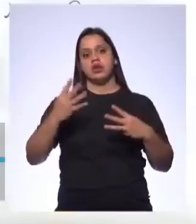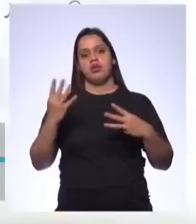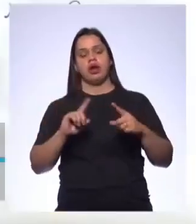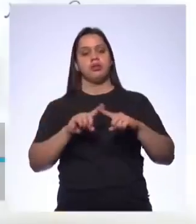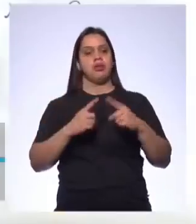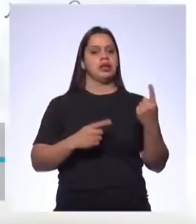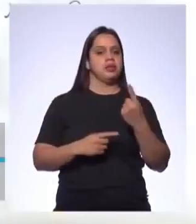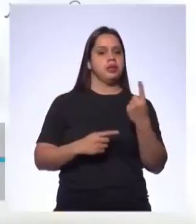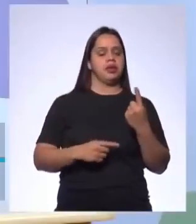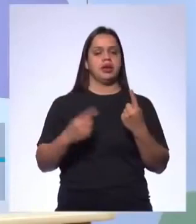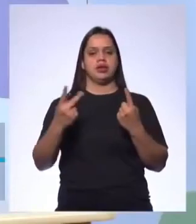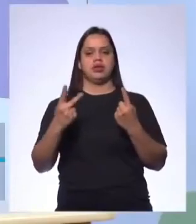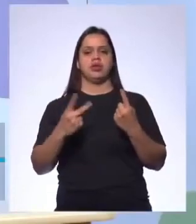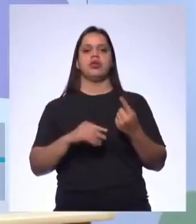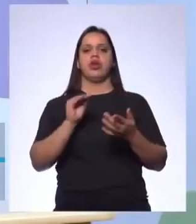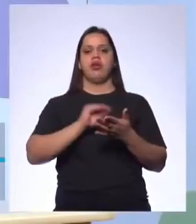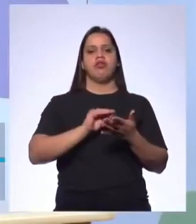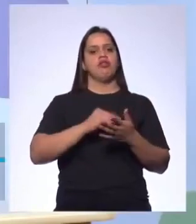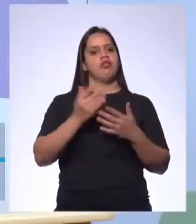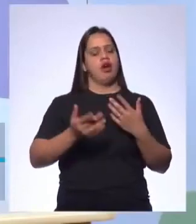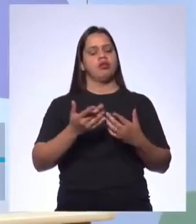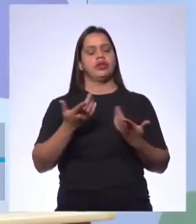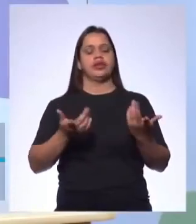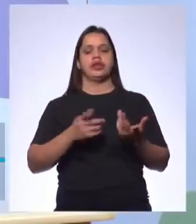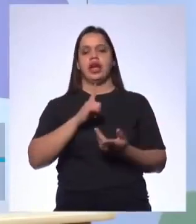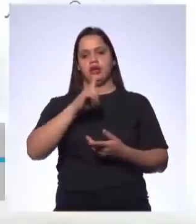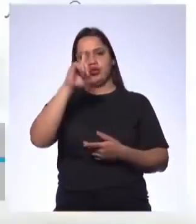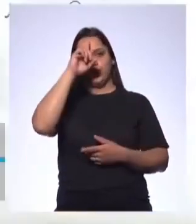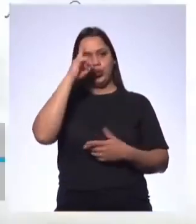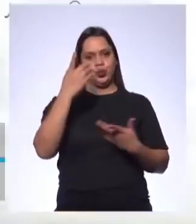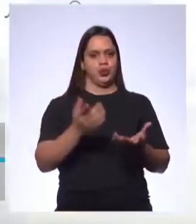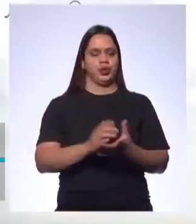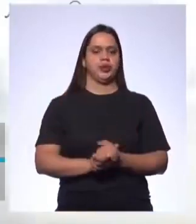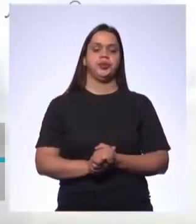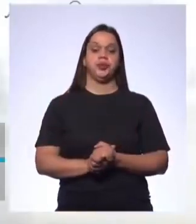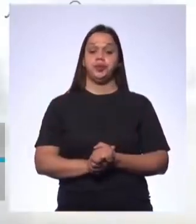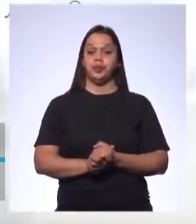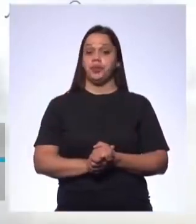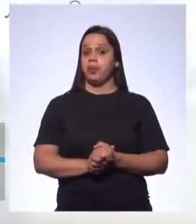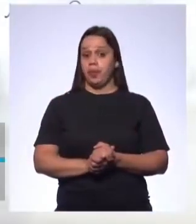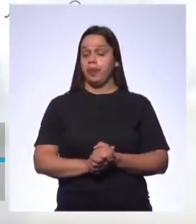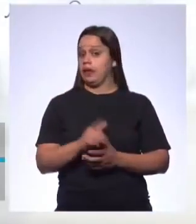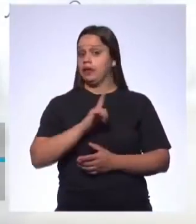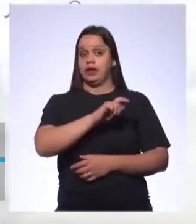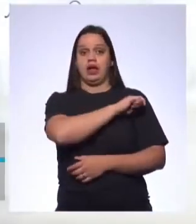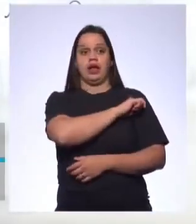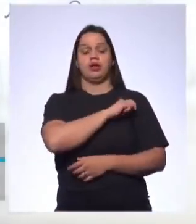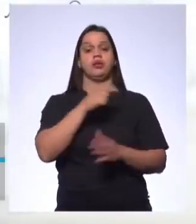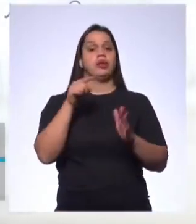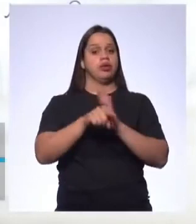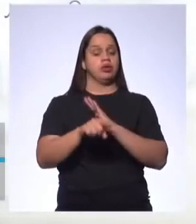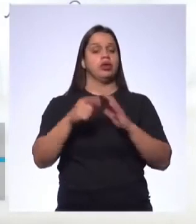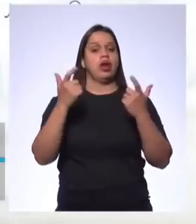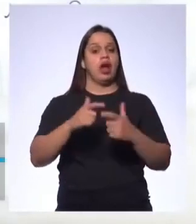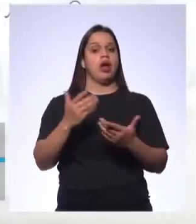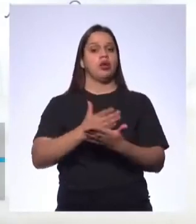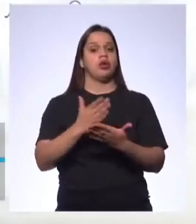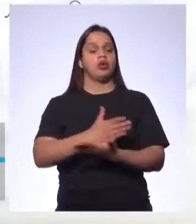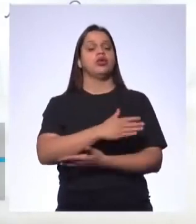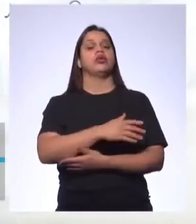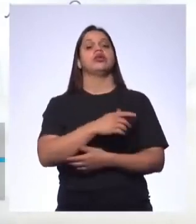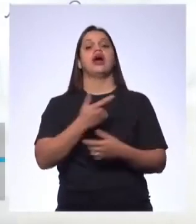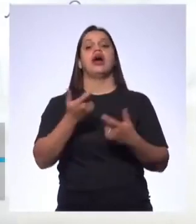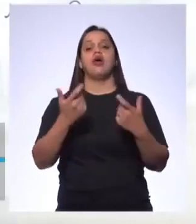segunda ainda tem uma polêmica aí. Tem uma polêmica? Sim. Bem, tem gente perguntando aonde está. Está na página 41